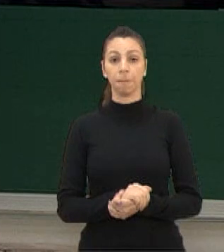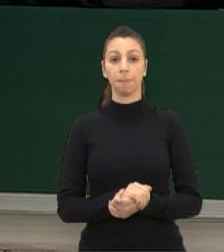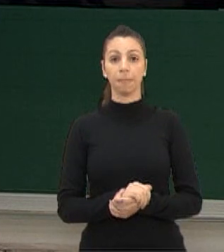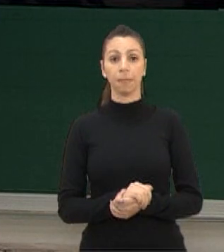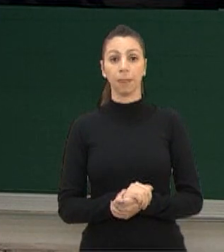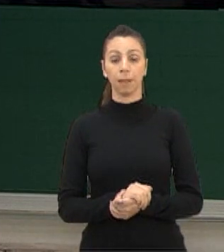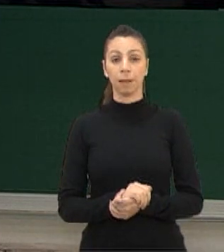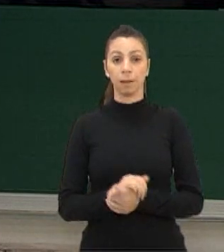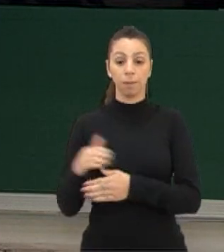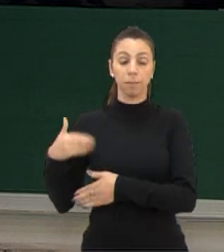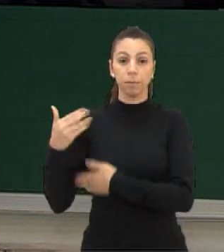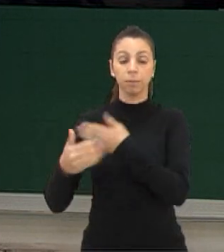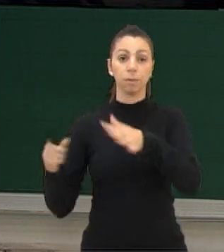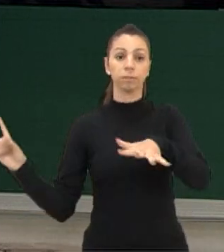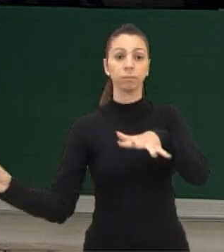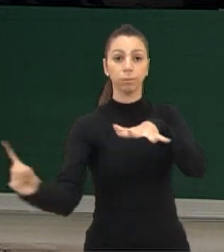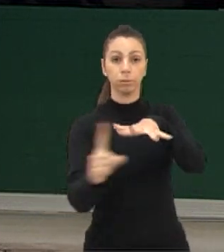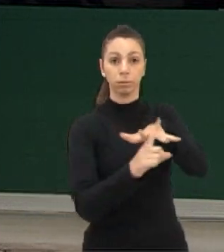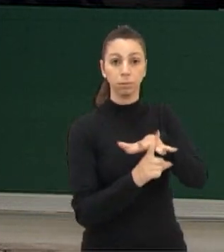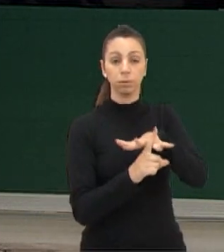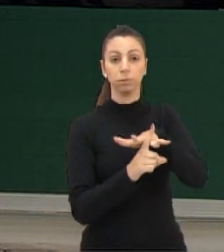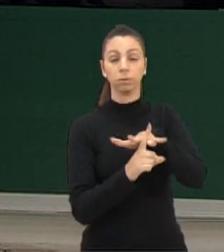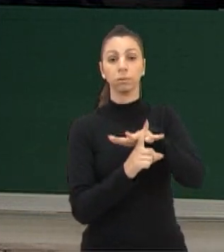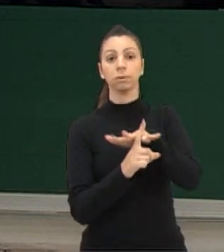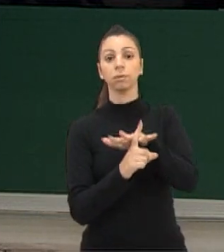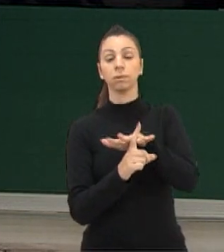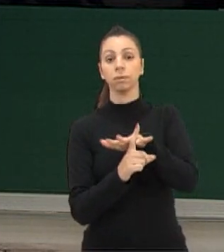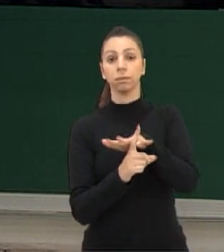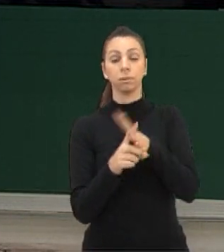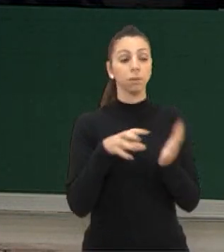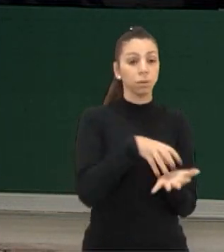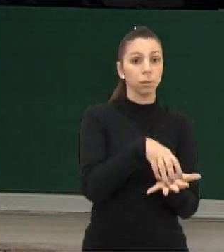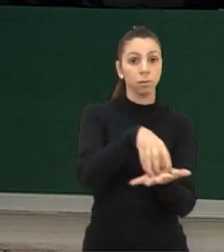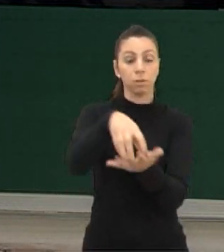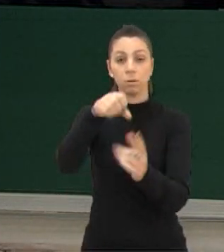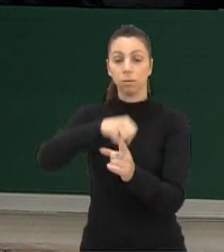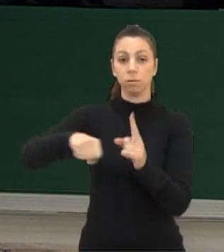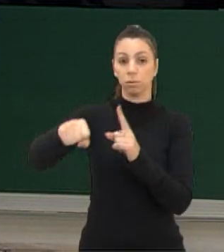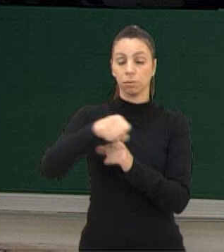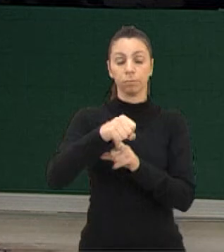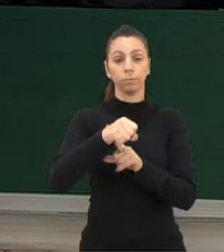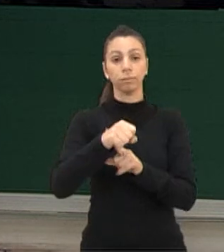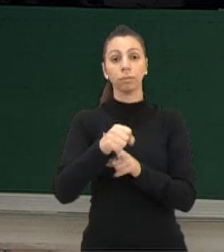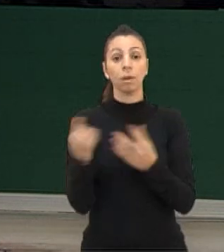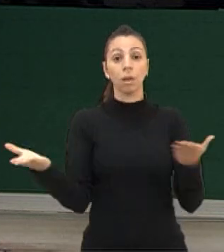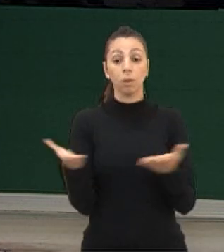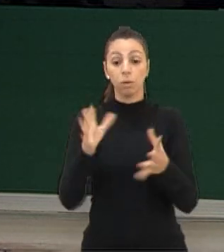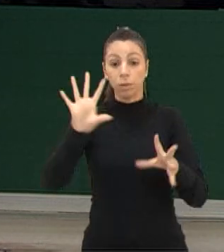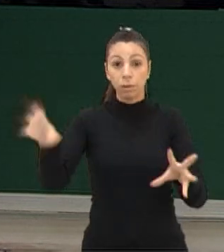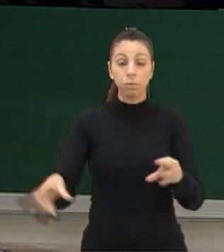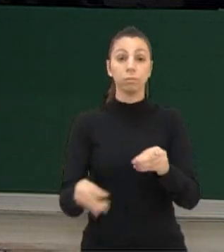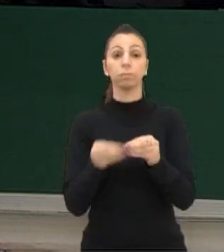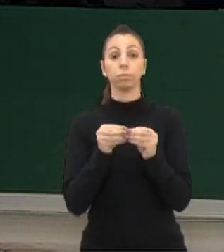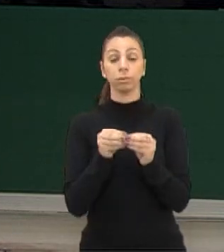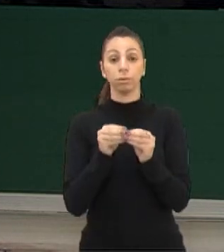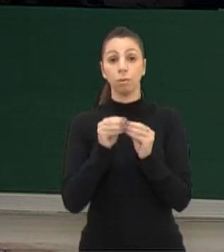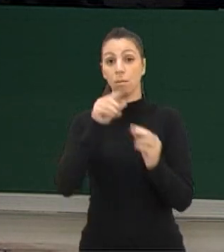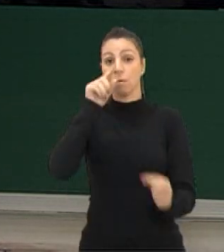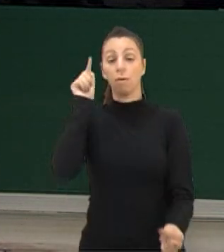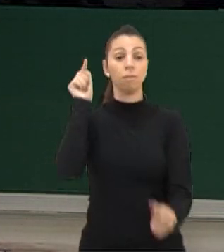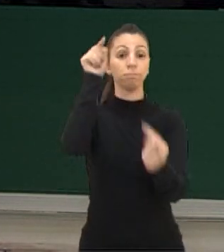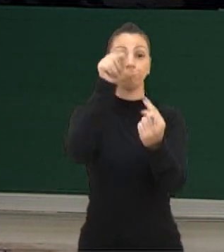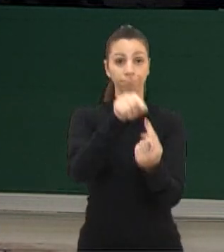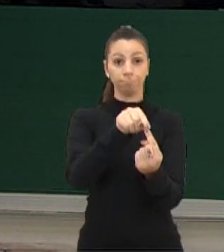sociológica, processo de socialização, instituições sociais. E hoje vamos retomar tudo isso daí de maneira bastante